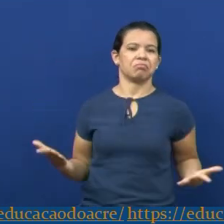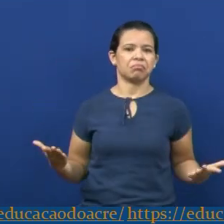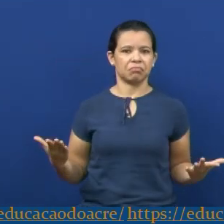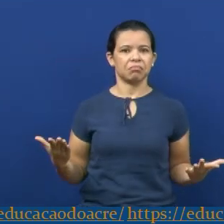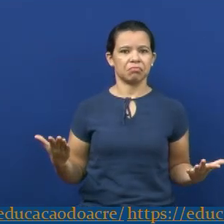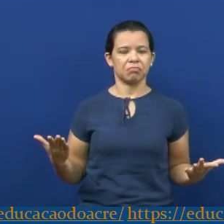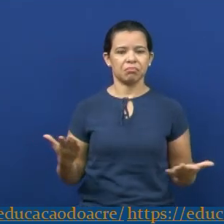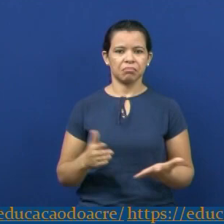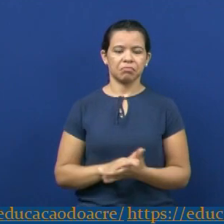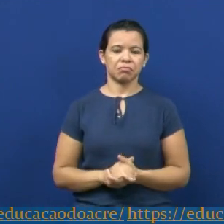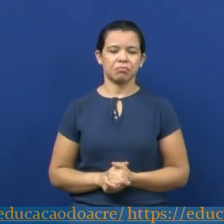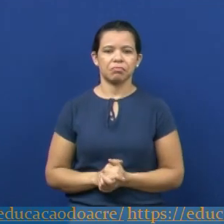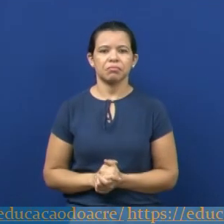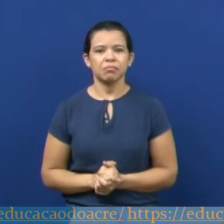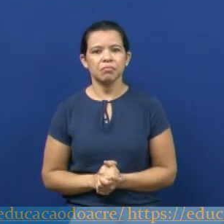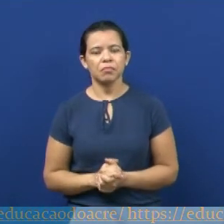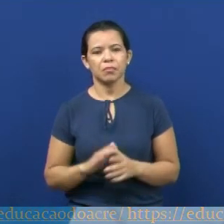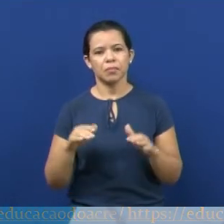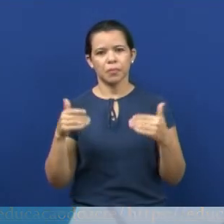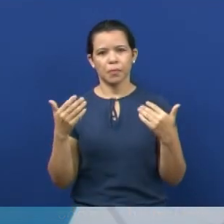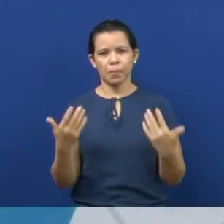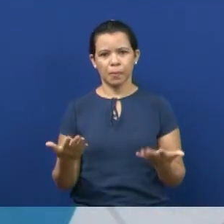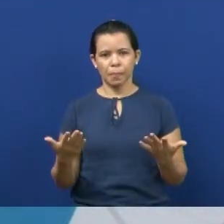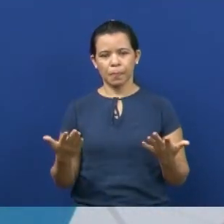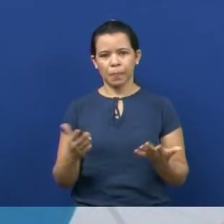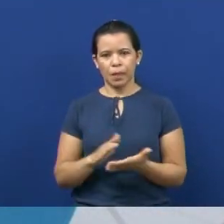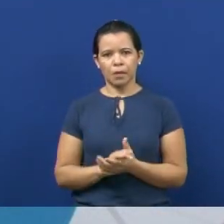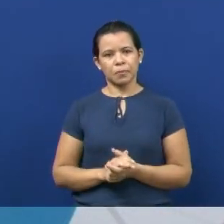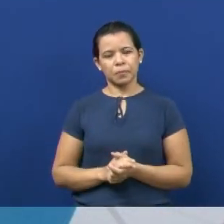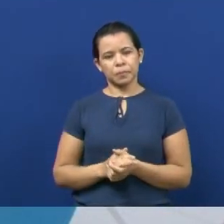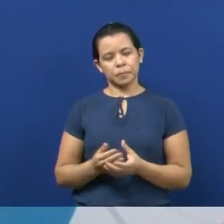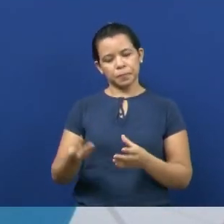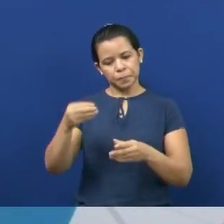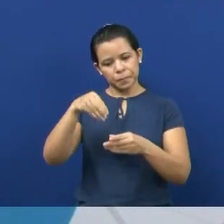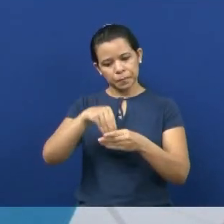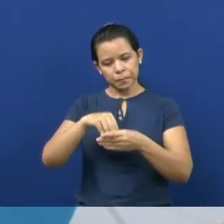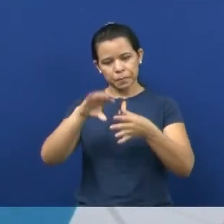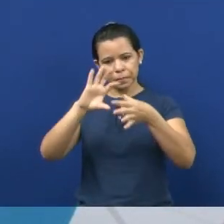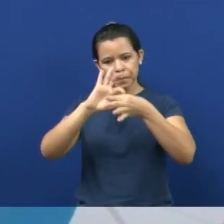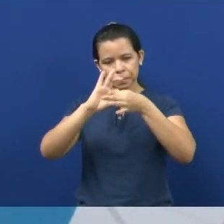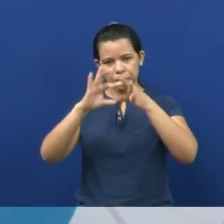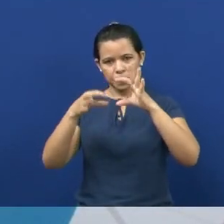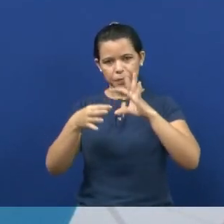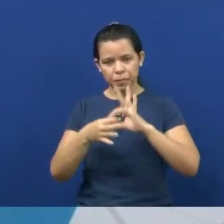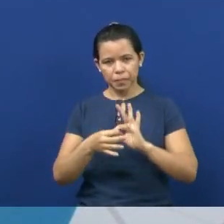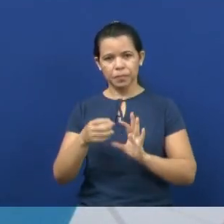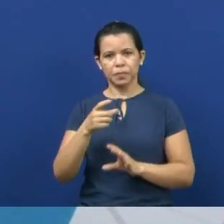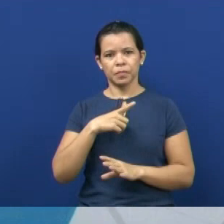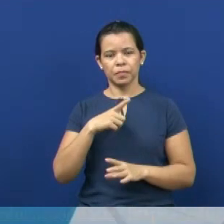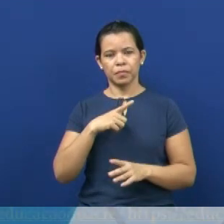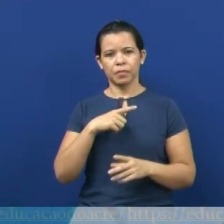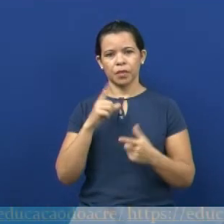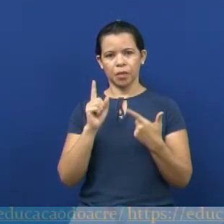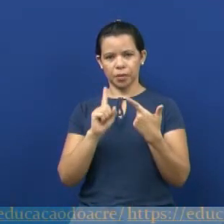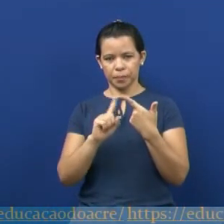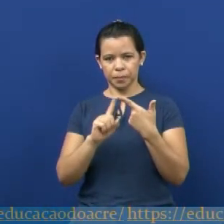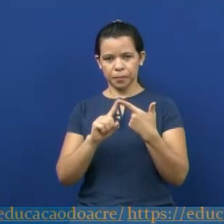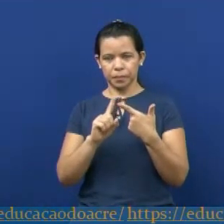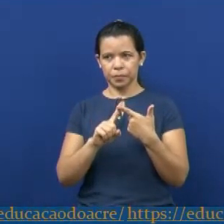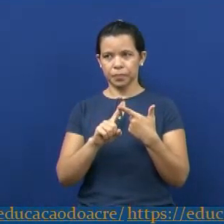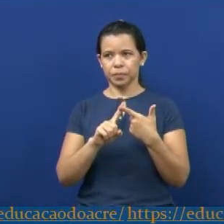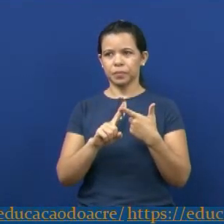representa muito para ele. Então, dentro desse contexto, a gente vai ter também o item 2, tá?